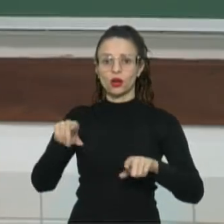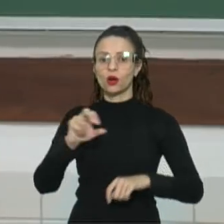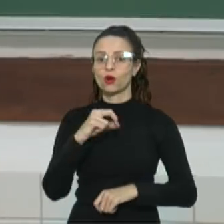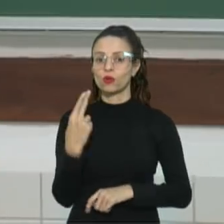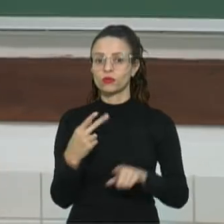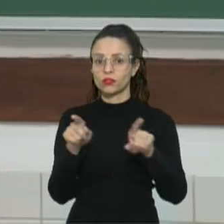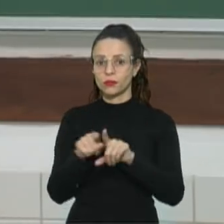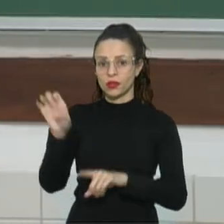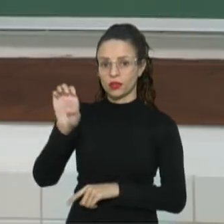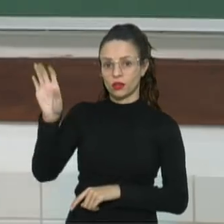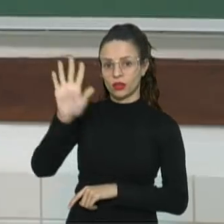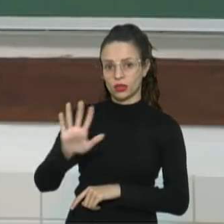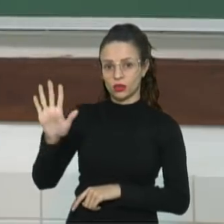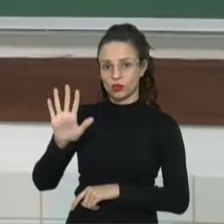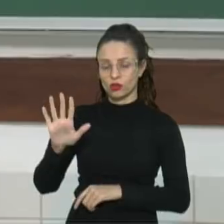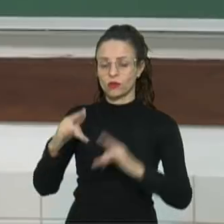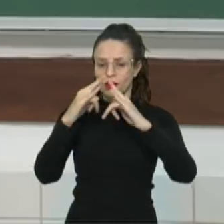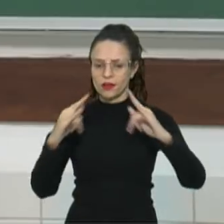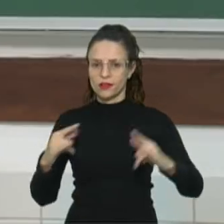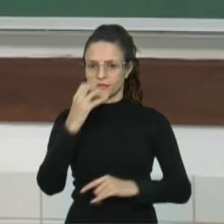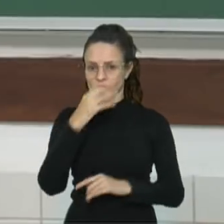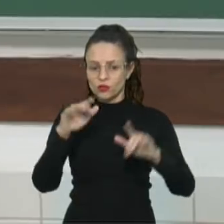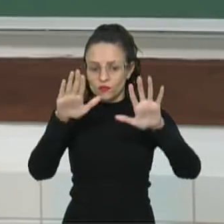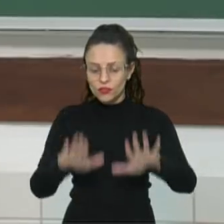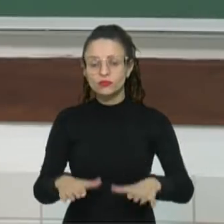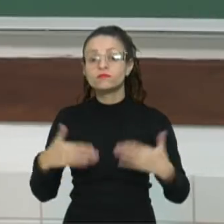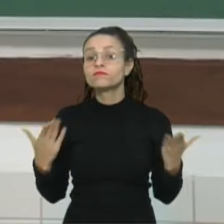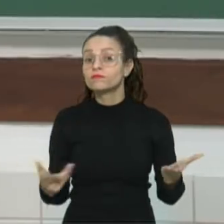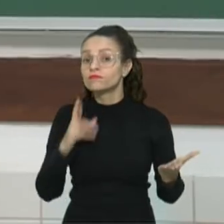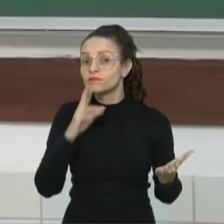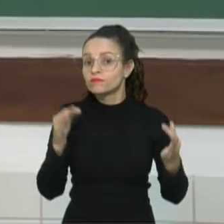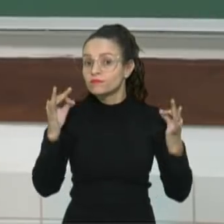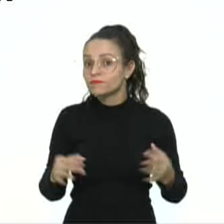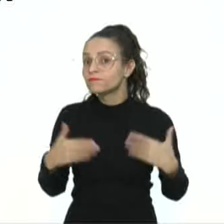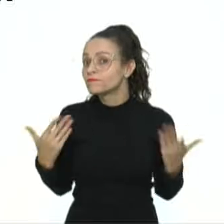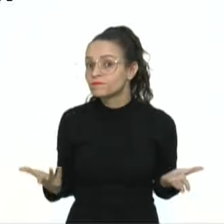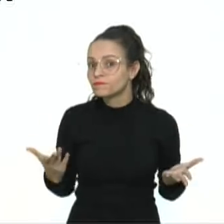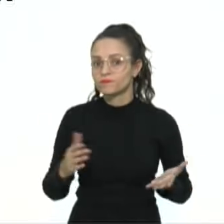a Europa com circo fixos. E aí, qual é a alternativa correta?